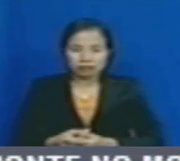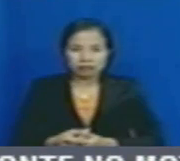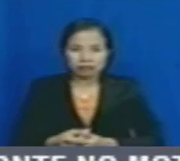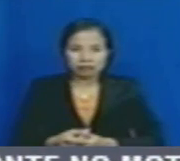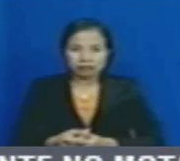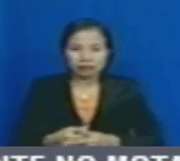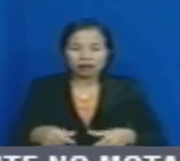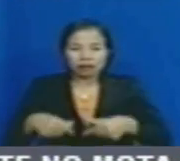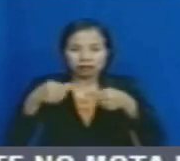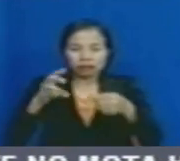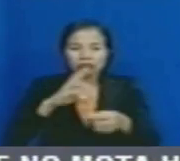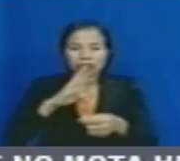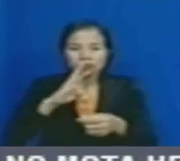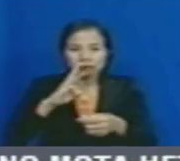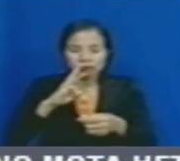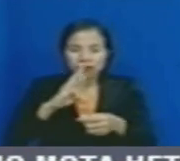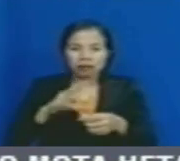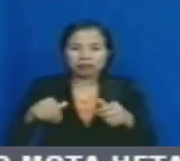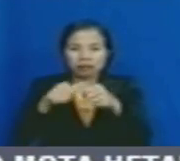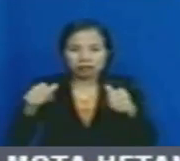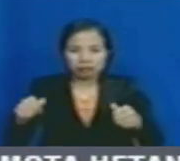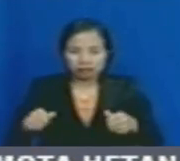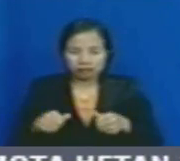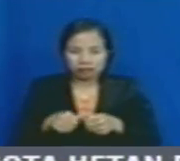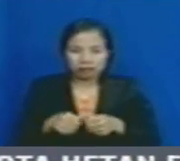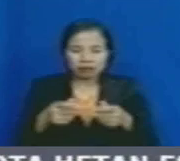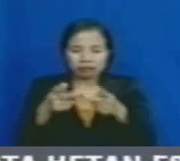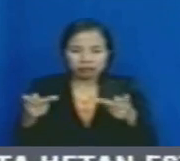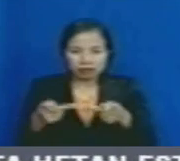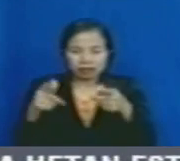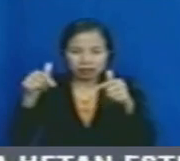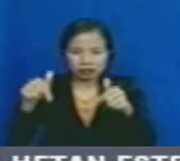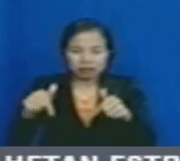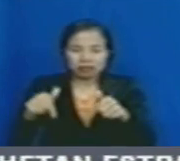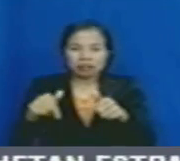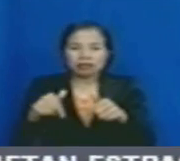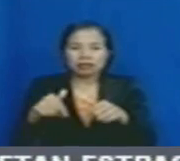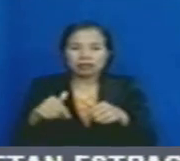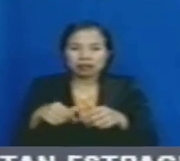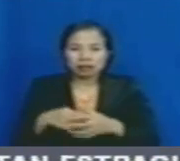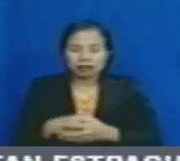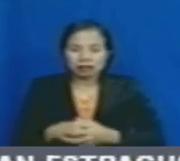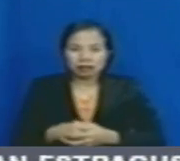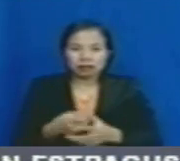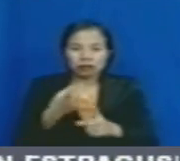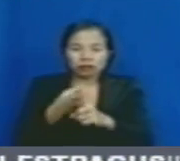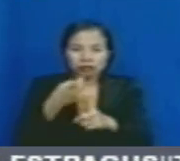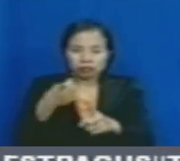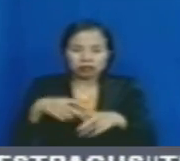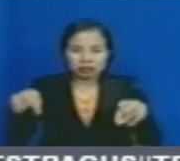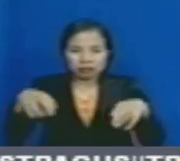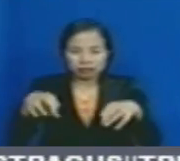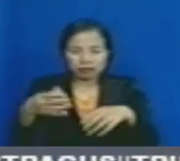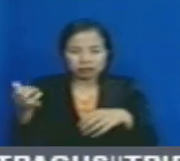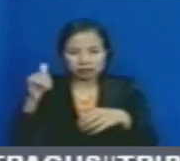ato fornecer bem a erra, e a bairro se refere, né? Neste momento aparece lá, como se parte de que está só